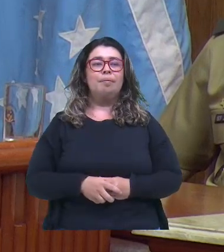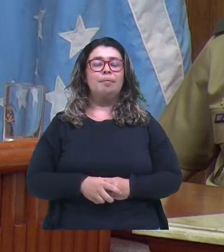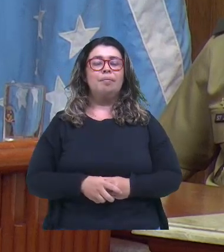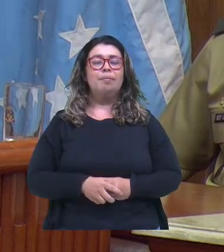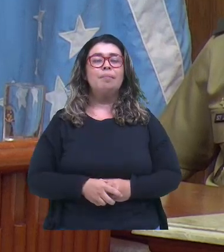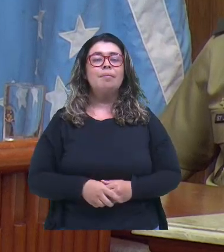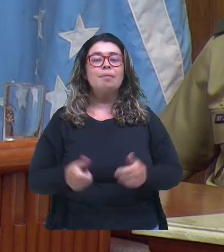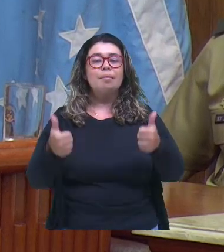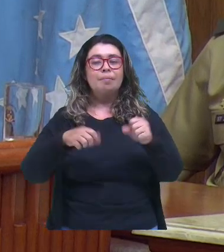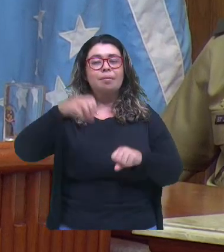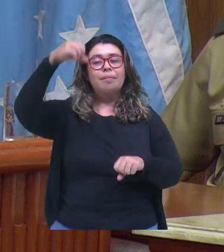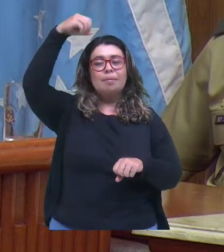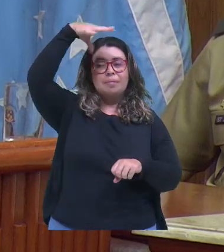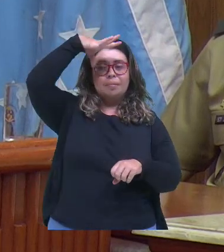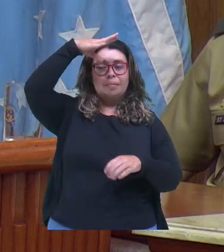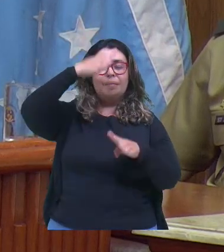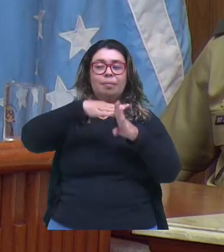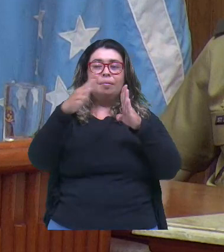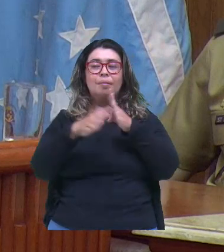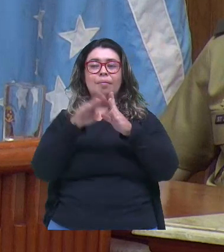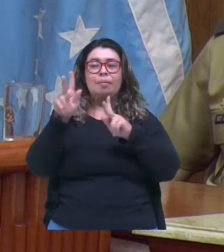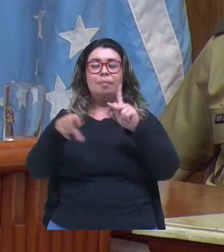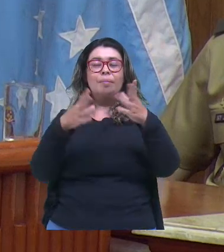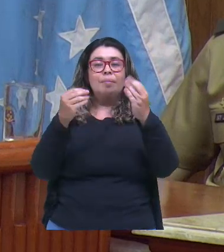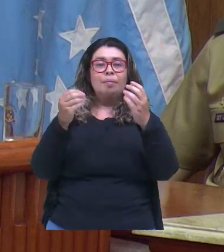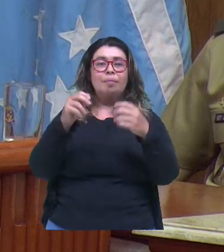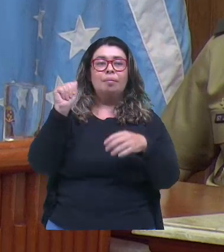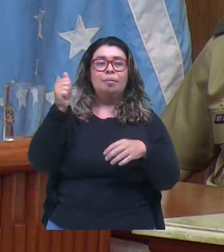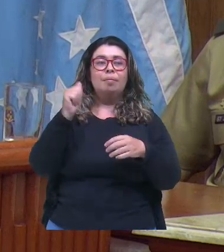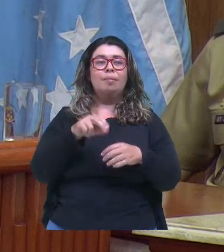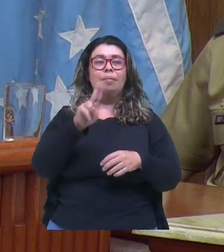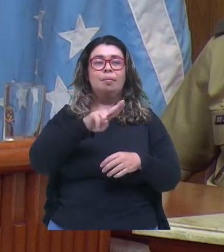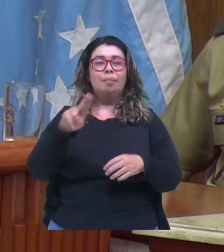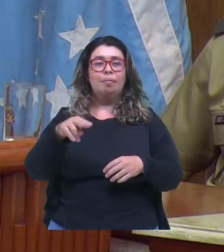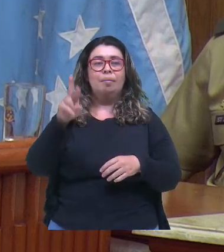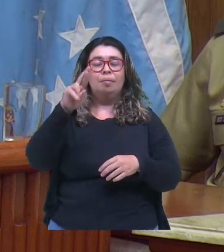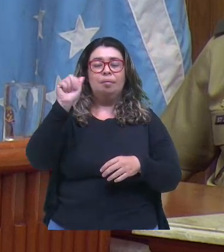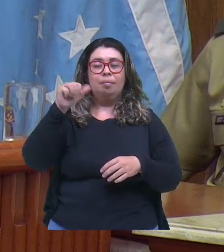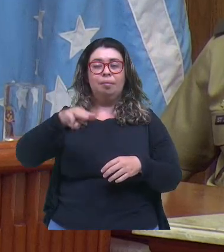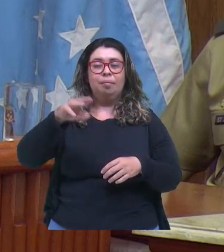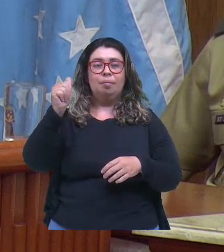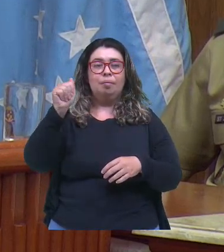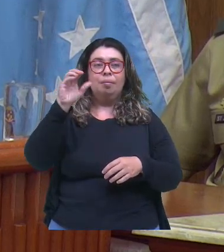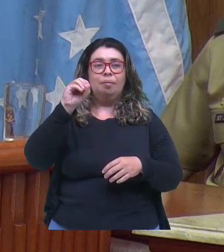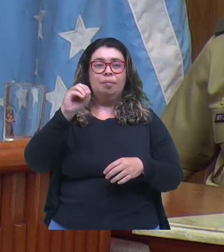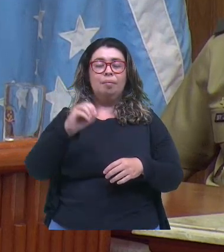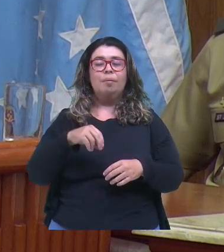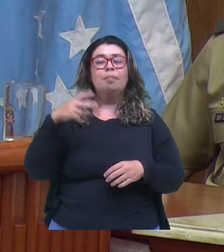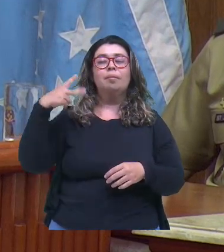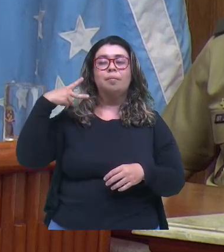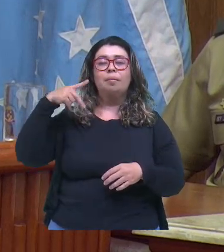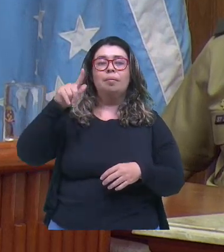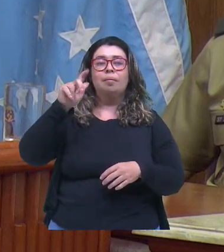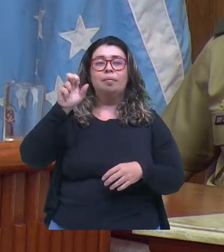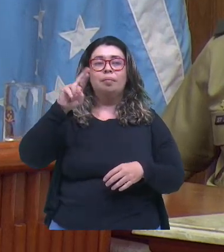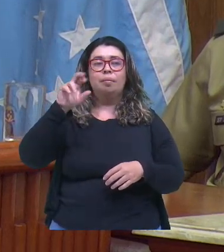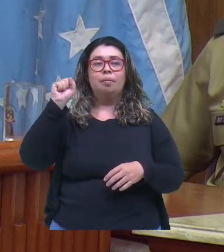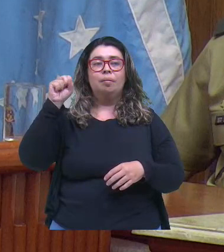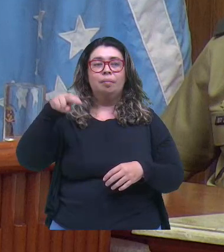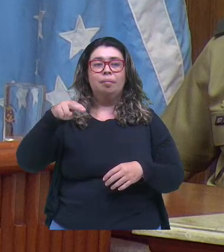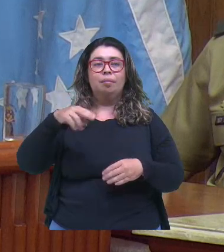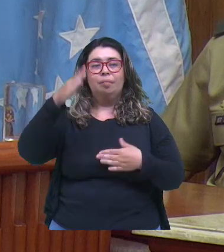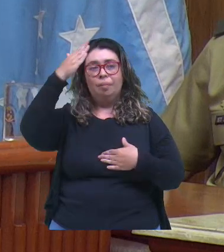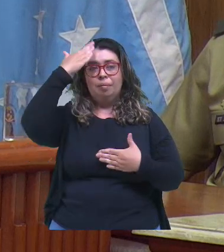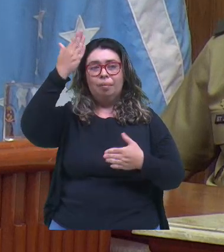são luzes para toda a população de Assis. Em nome do Dr. Ramão, do nosso vereador Gerson, agradecer a todos